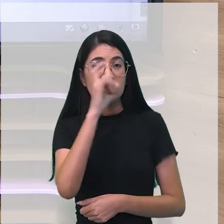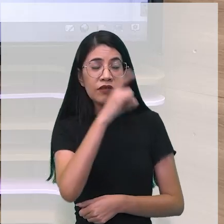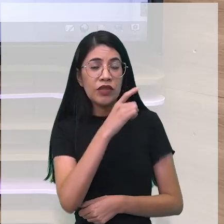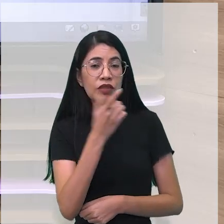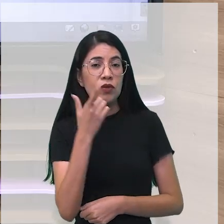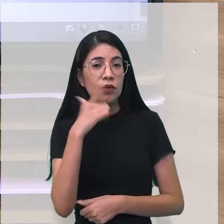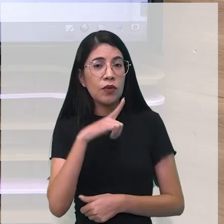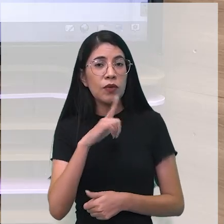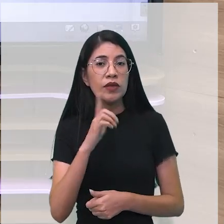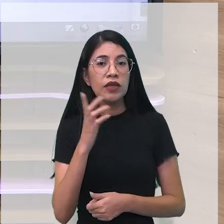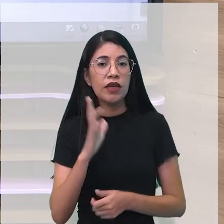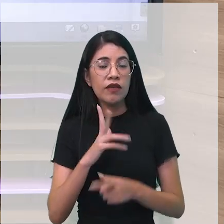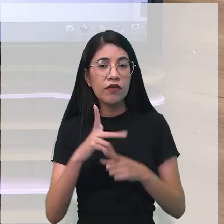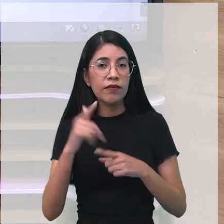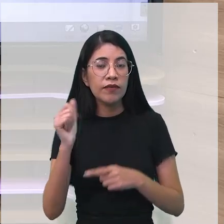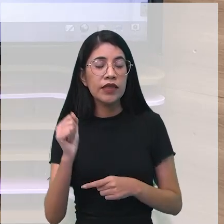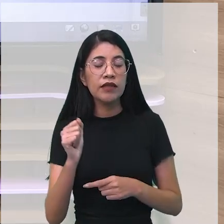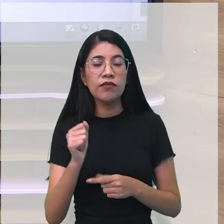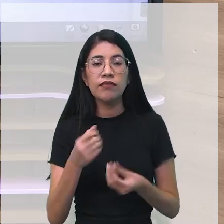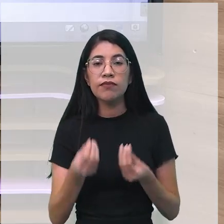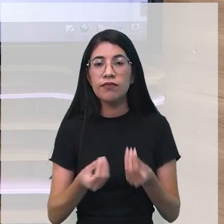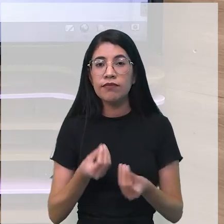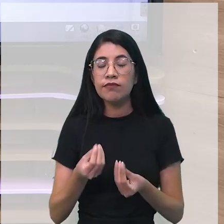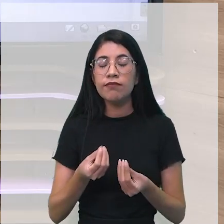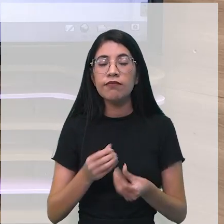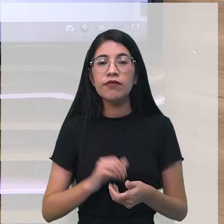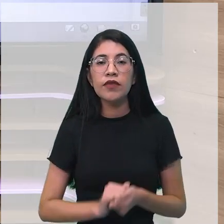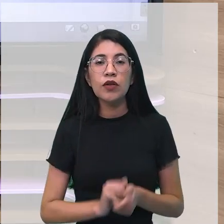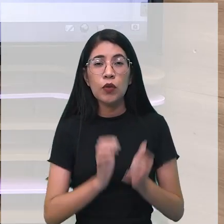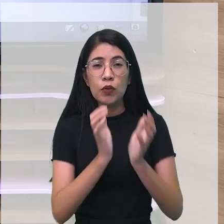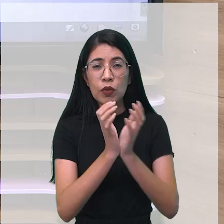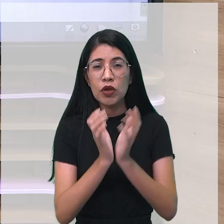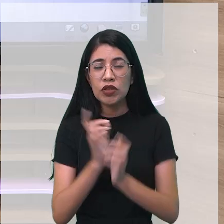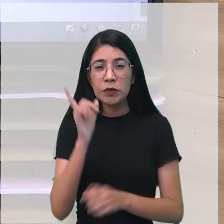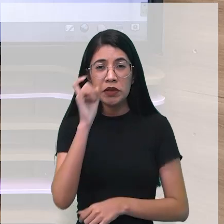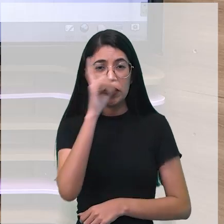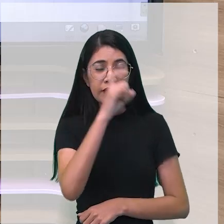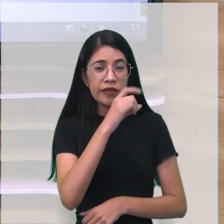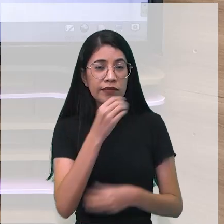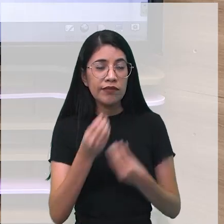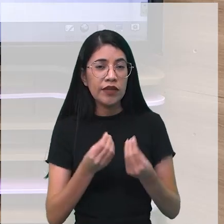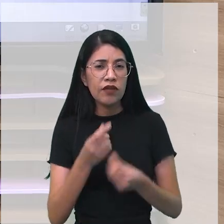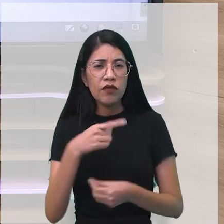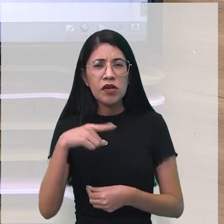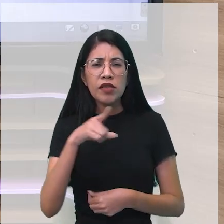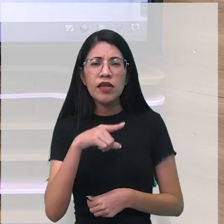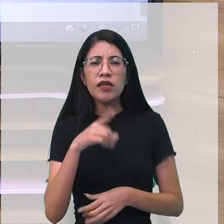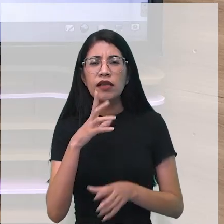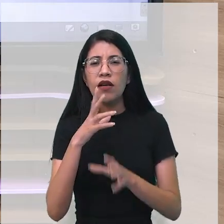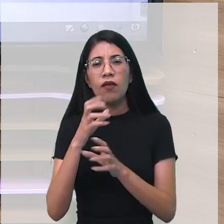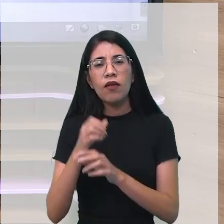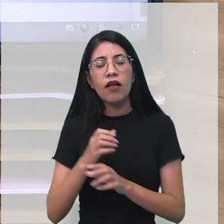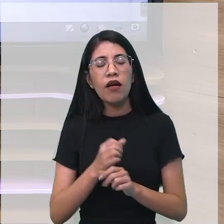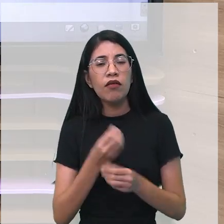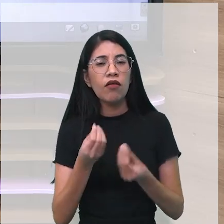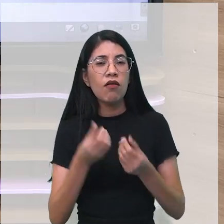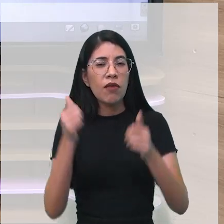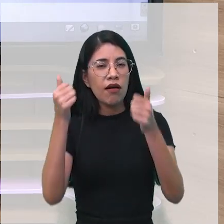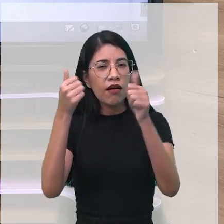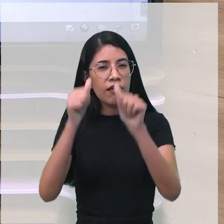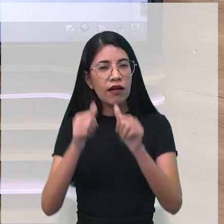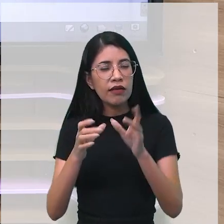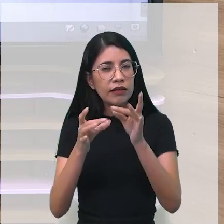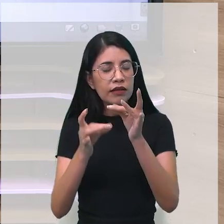aí desse campeão Qual é o time que está na situação mais difícil como como que você faria para fazer essa análise